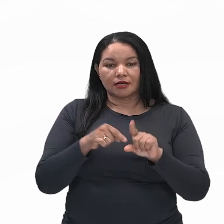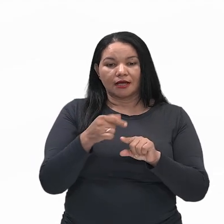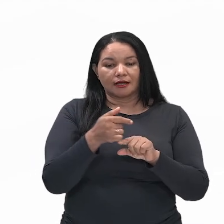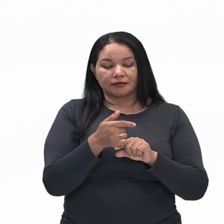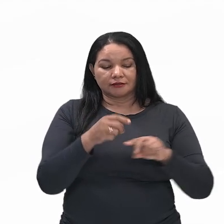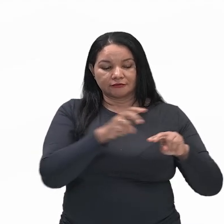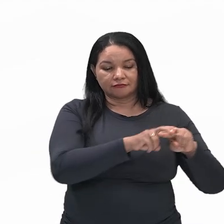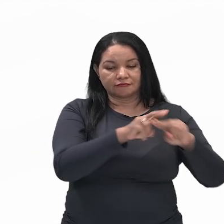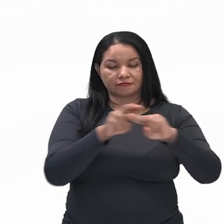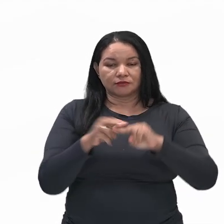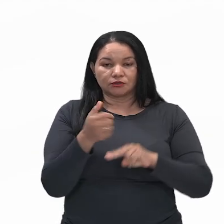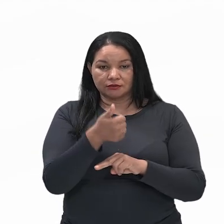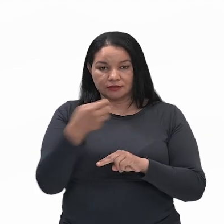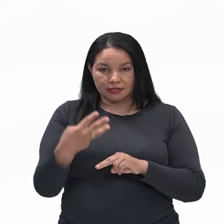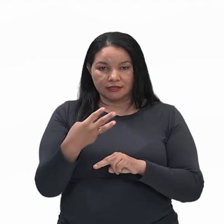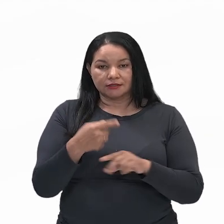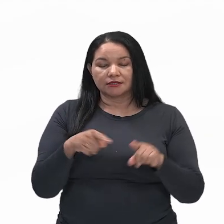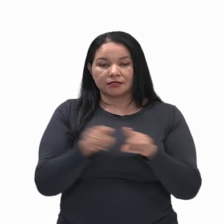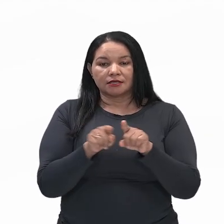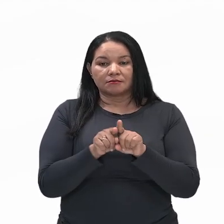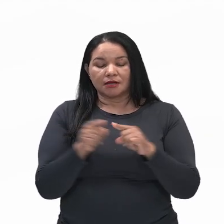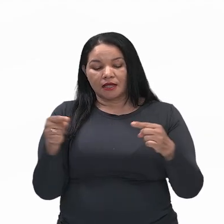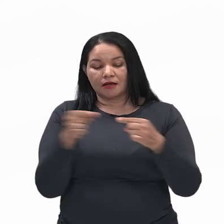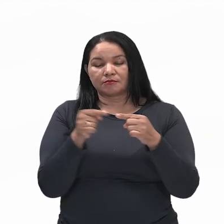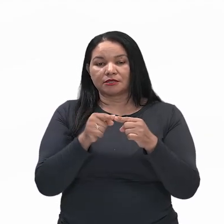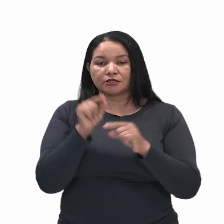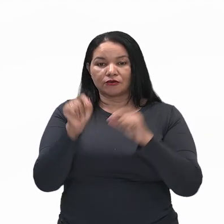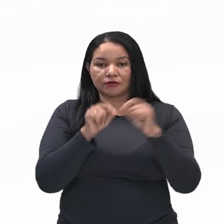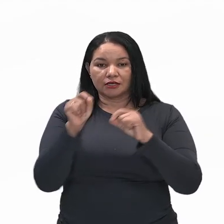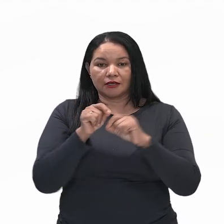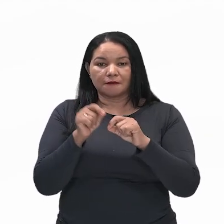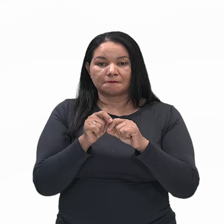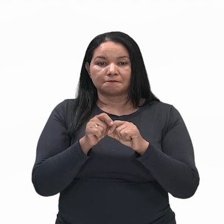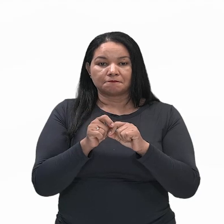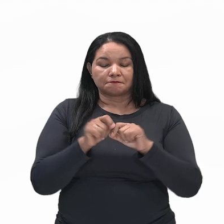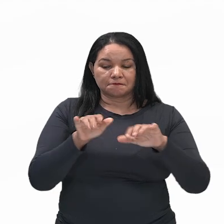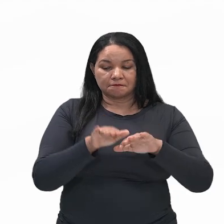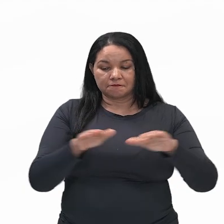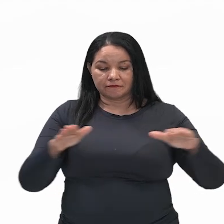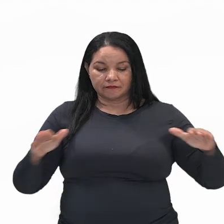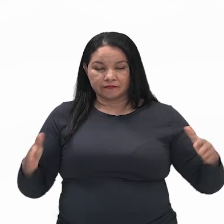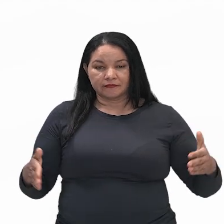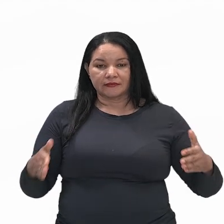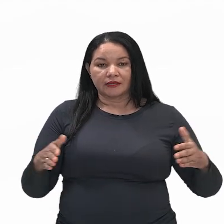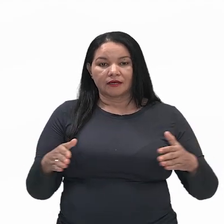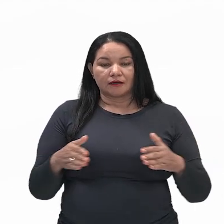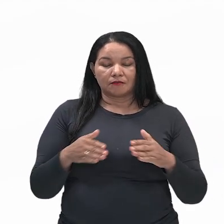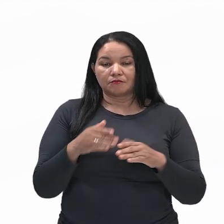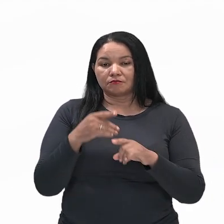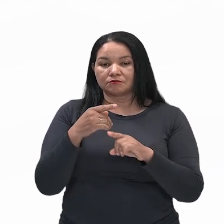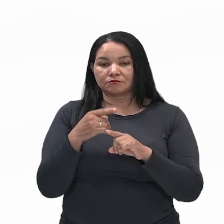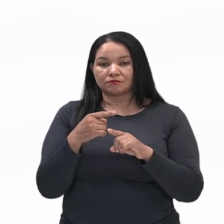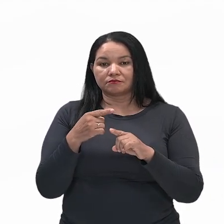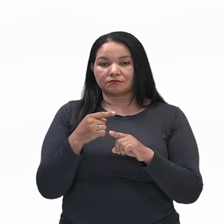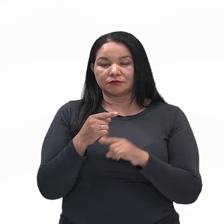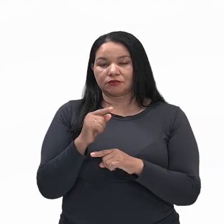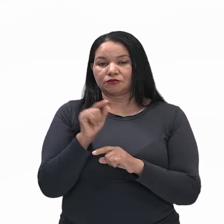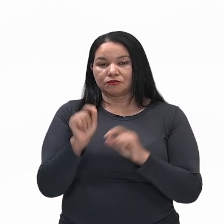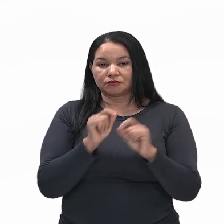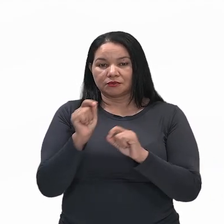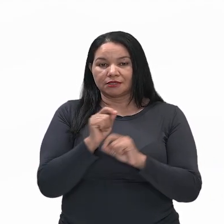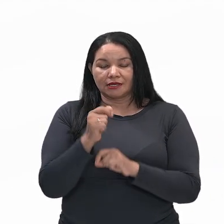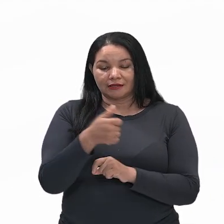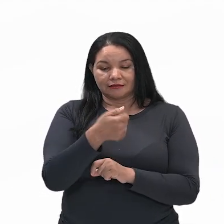faz referência a um dos banquetes mais celebrados da história, onde apenas 13 homens